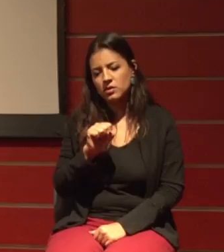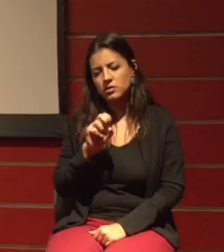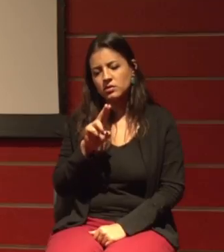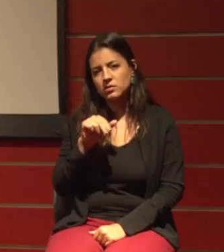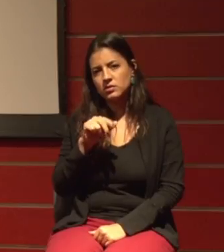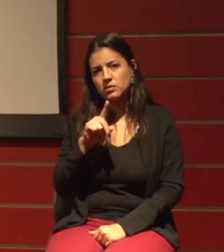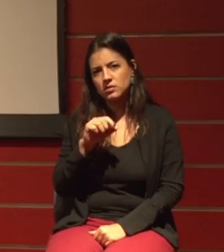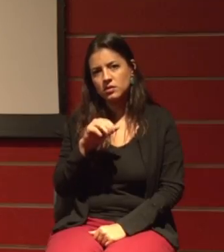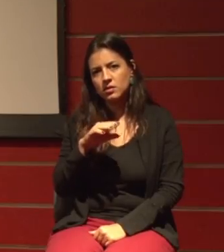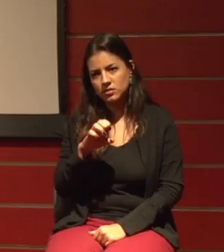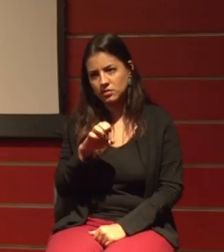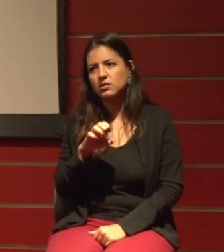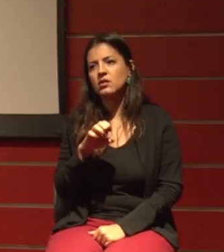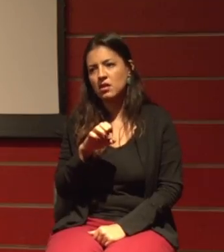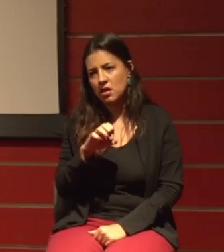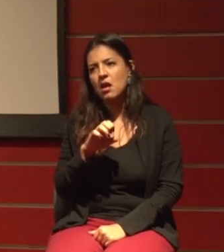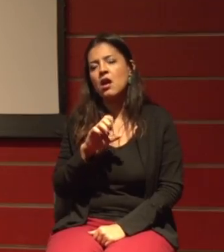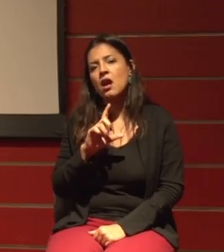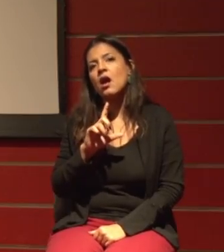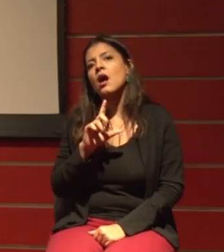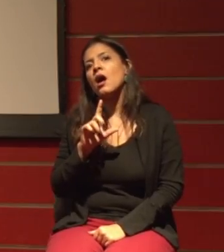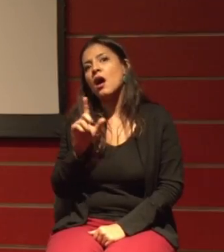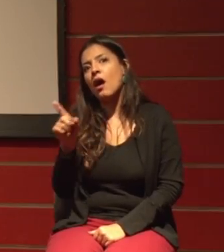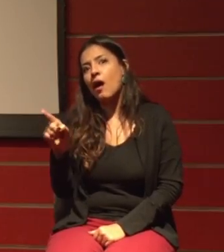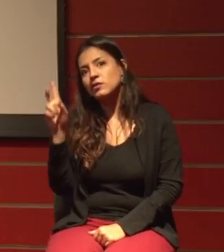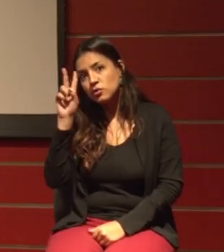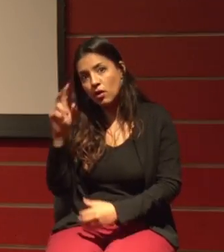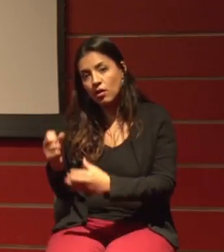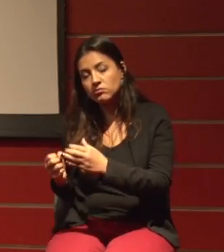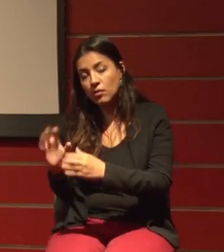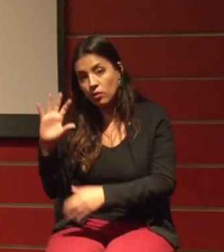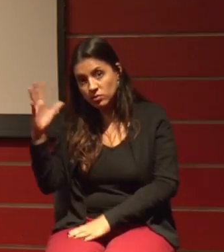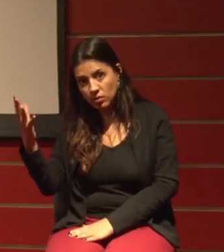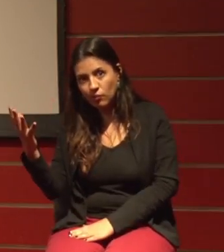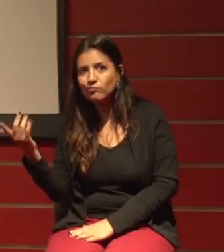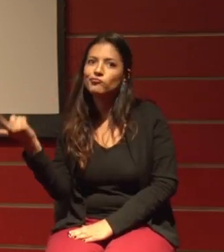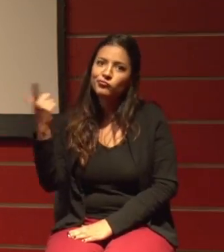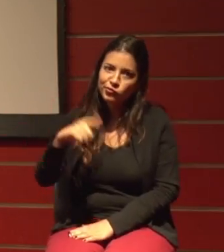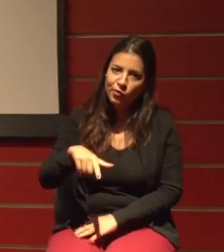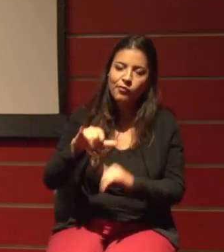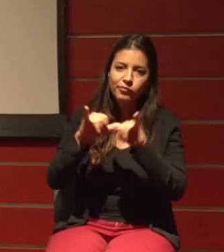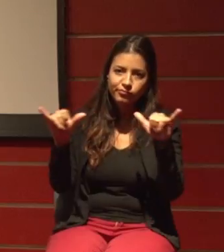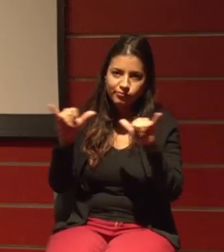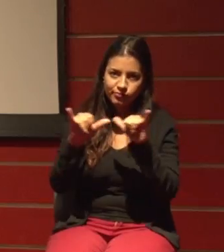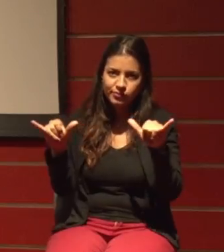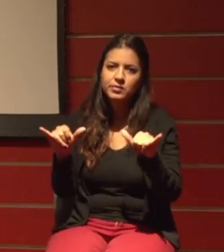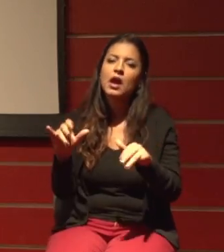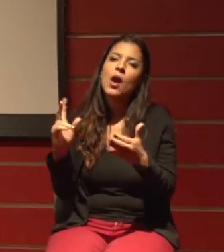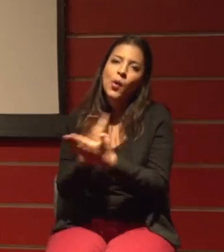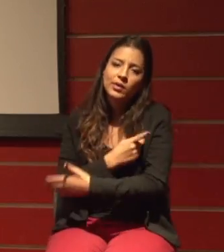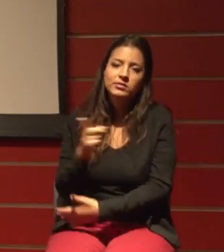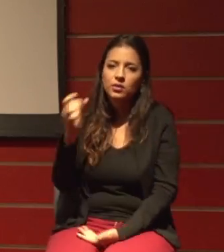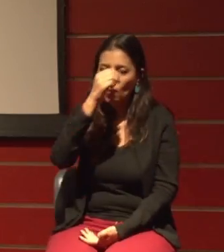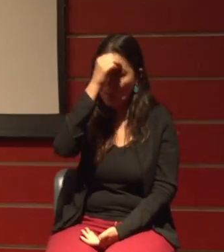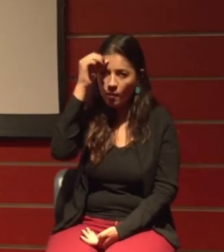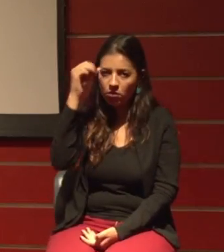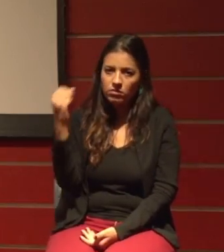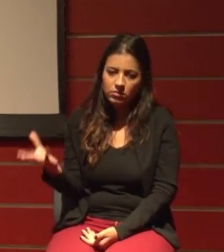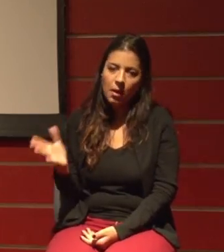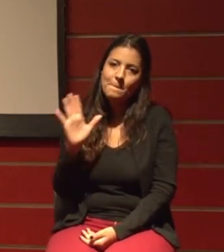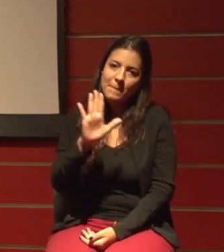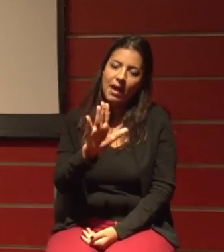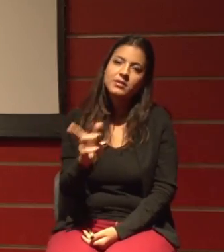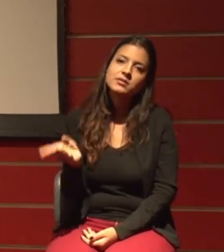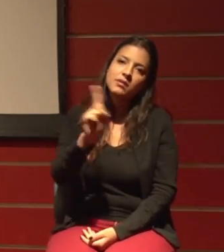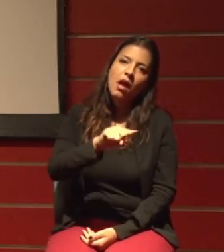história foi para voltou à imprensa norte--americana né Eh ele foi inocentado mas o o